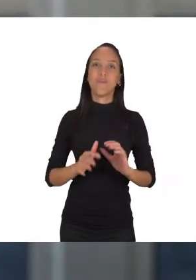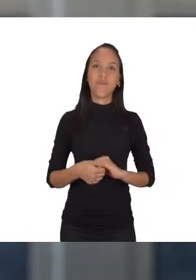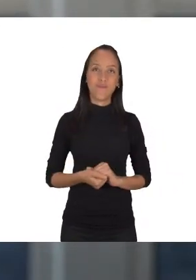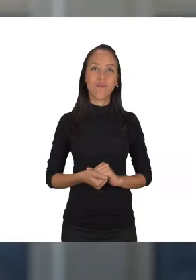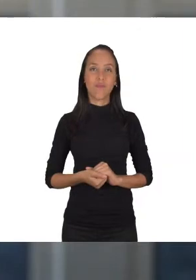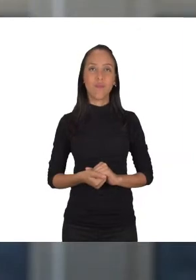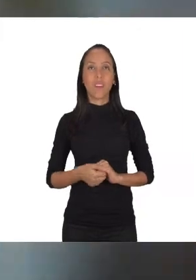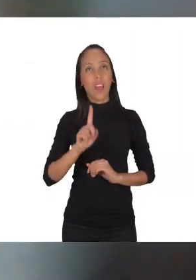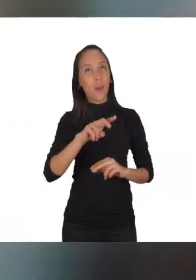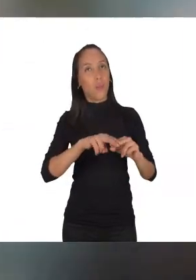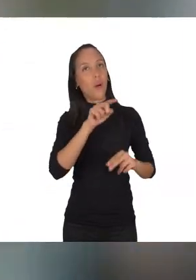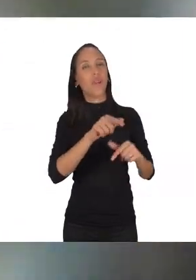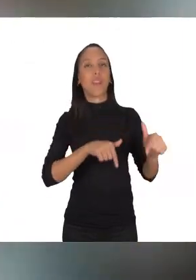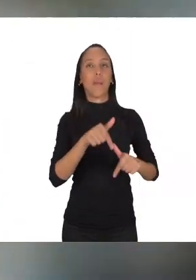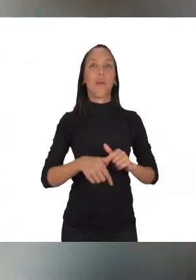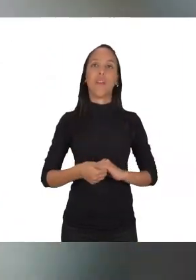do adoecimento com o trabalho.